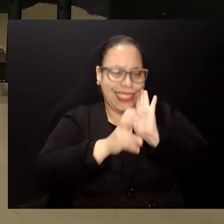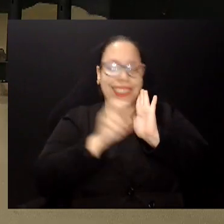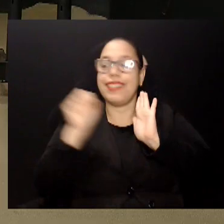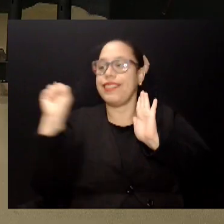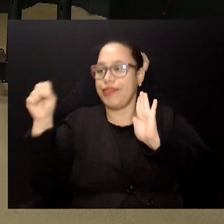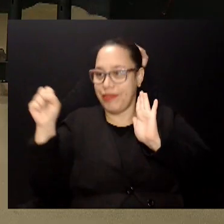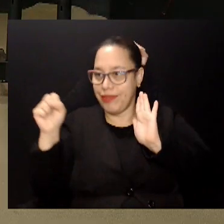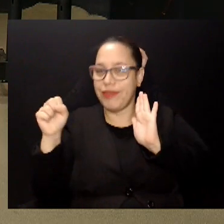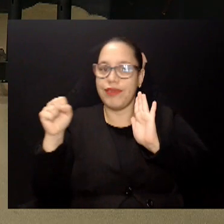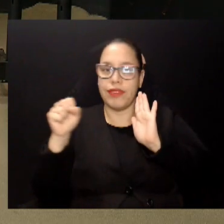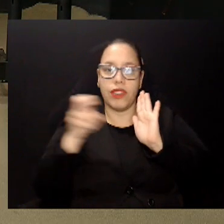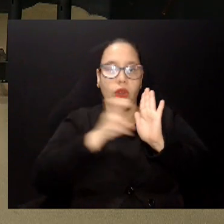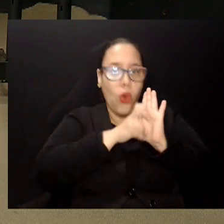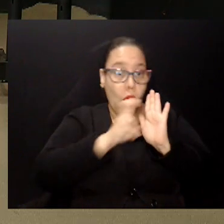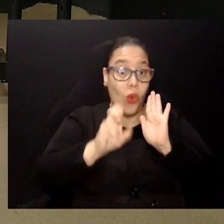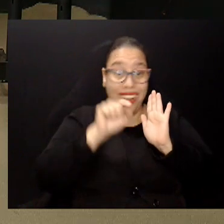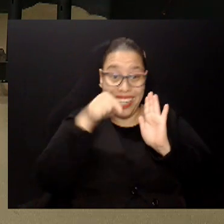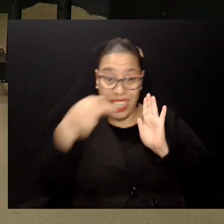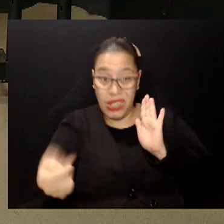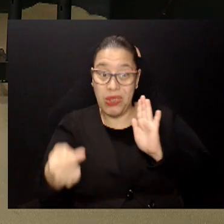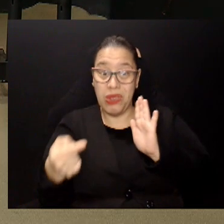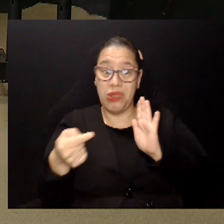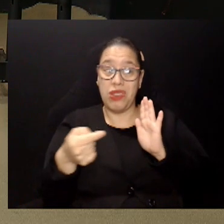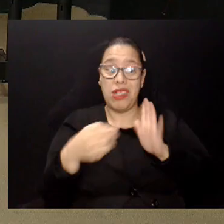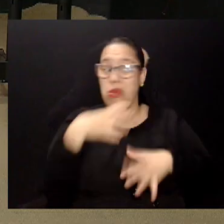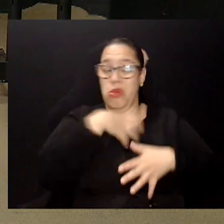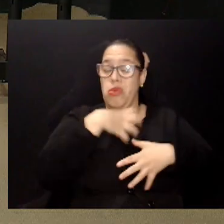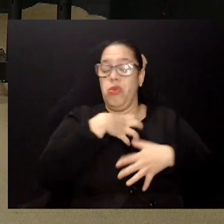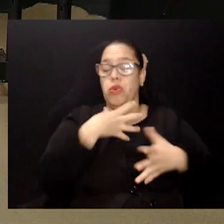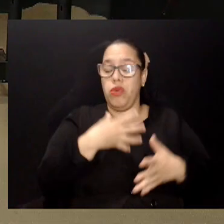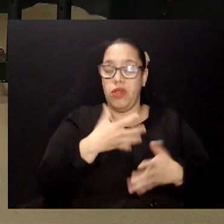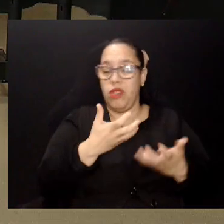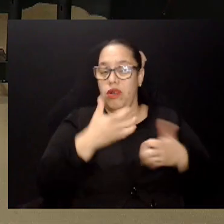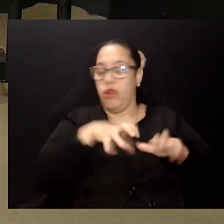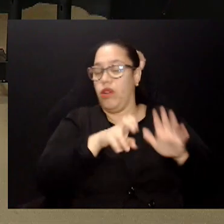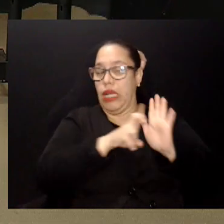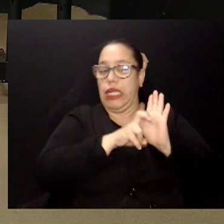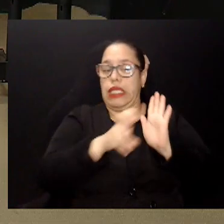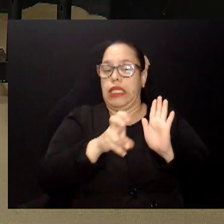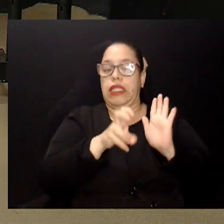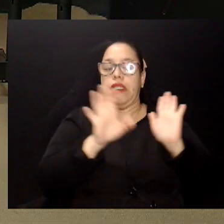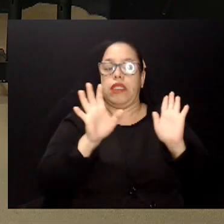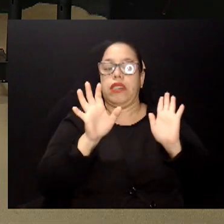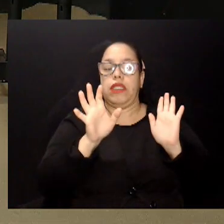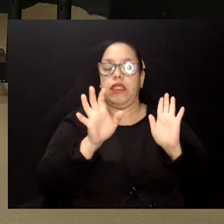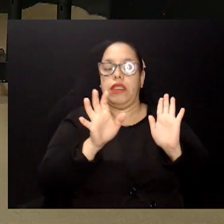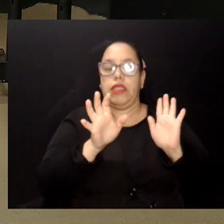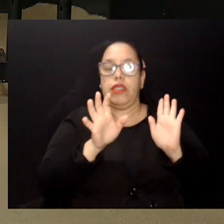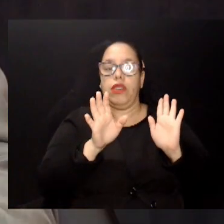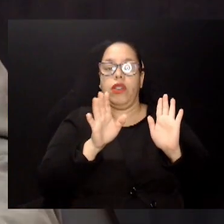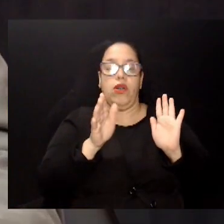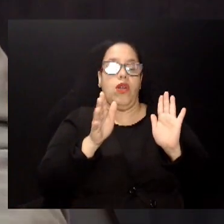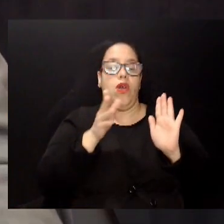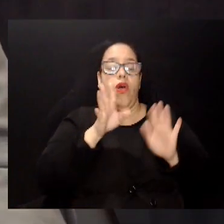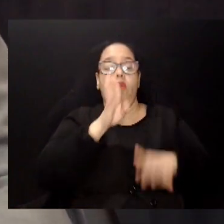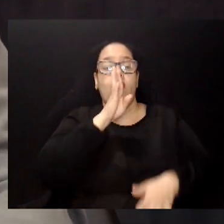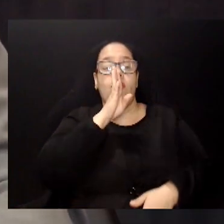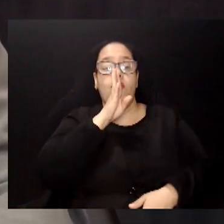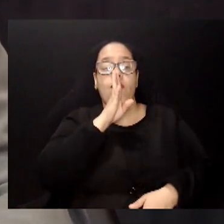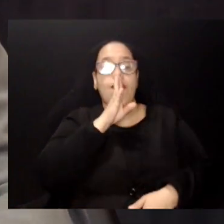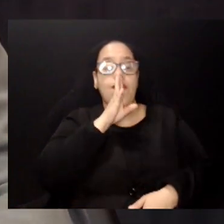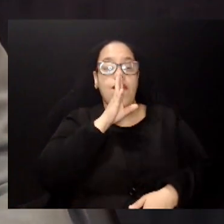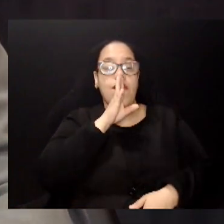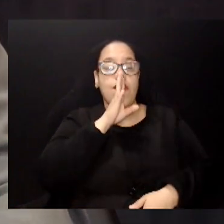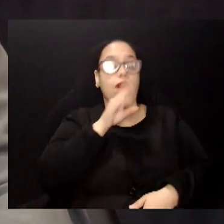grito do outro, às vezes, é uma maneira de... Eu não quero ouvir o que você tem para me falar. Então, quando eu grito, eu tô abafando sua voz, então eu não quero escutar. E às vezes a pessoa ali que tá